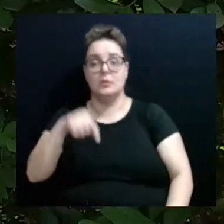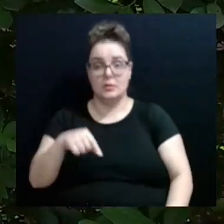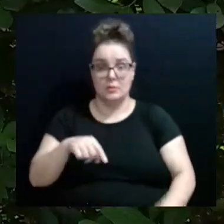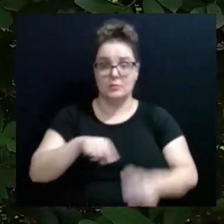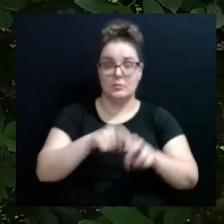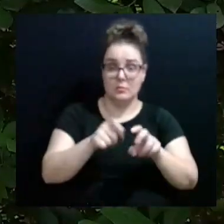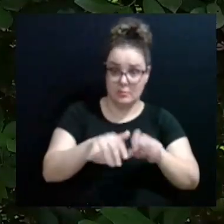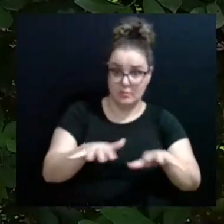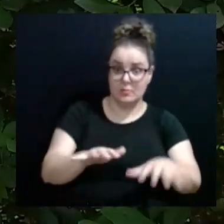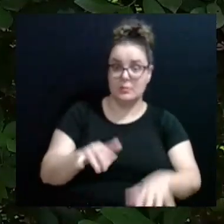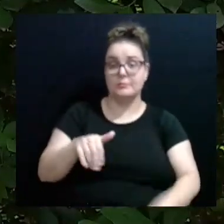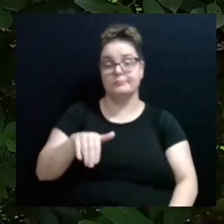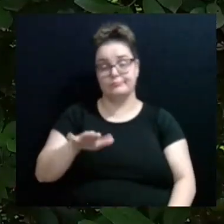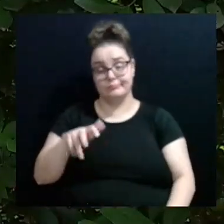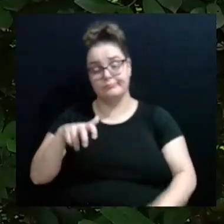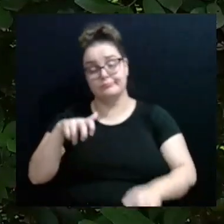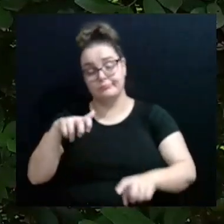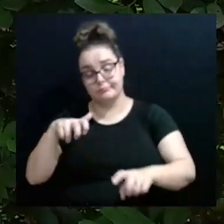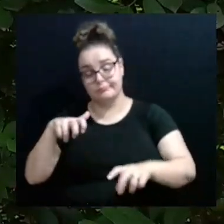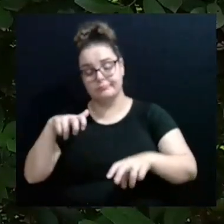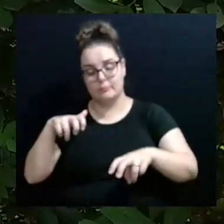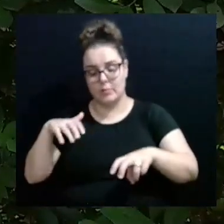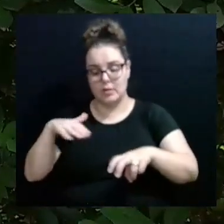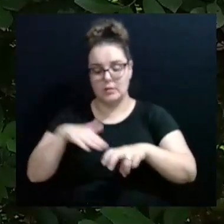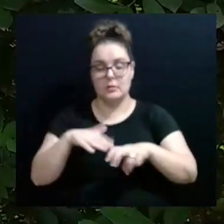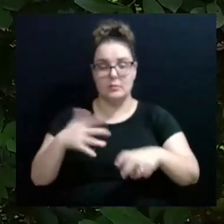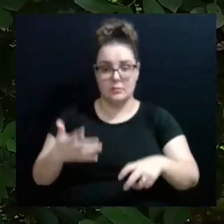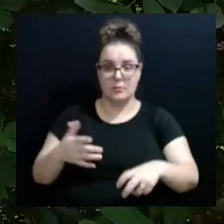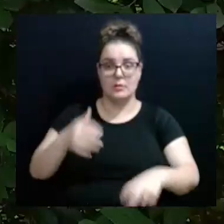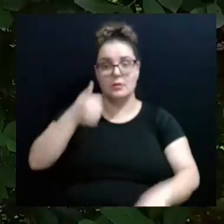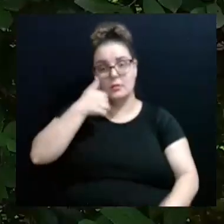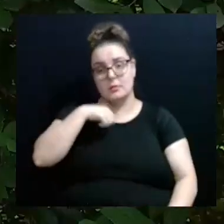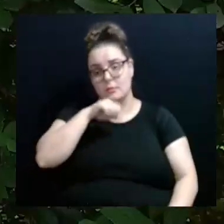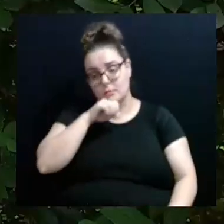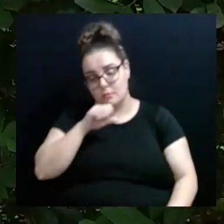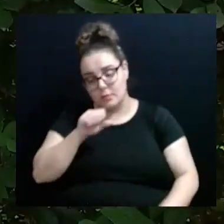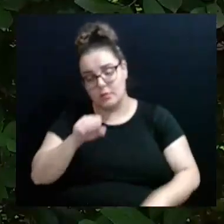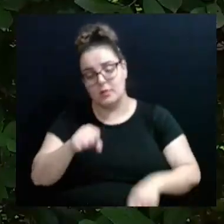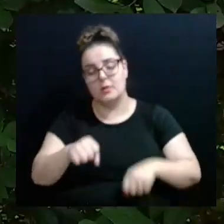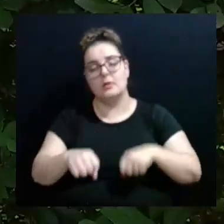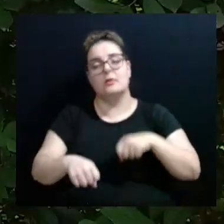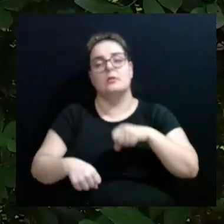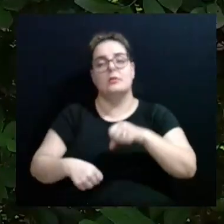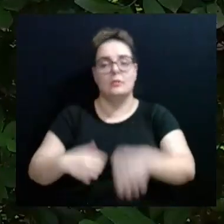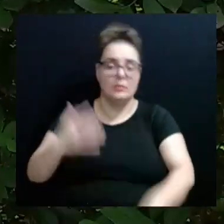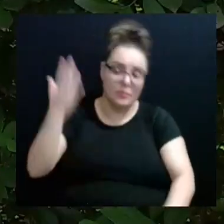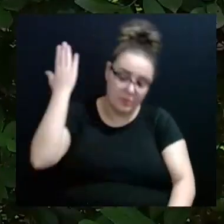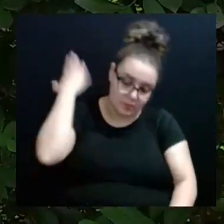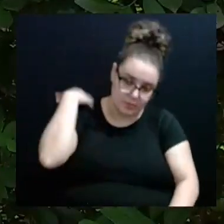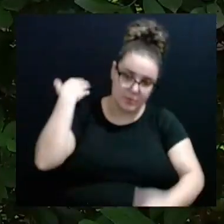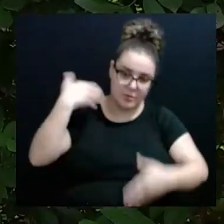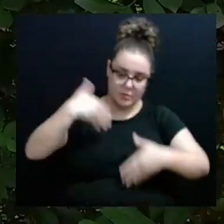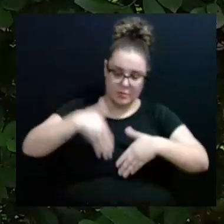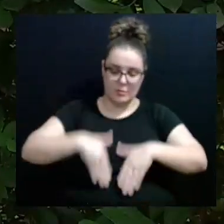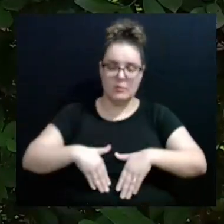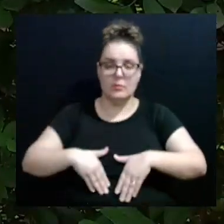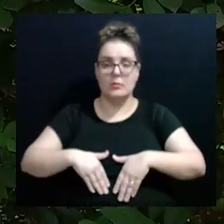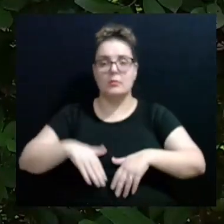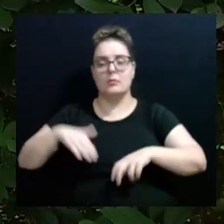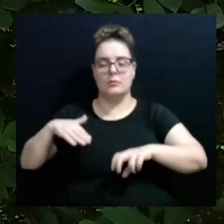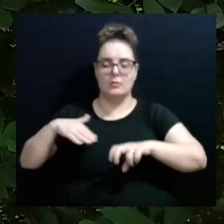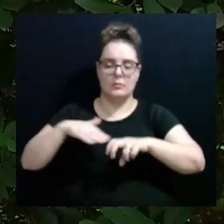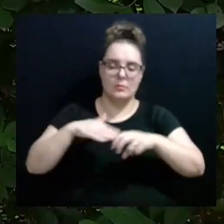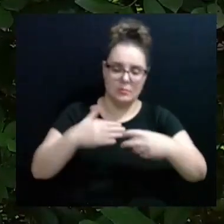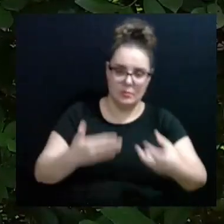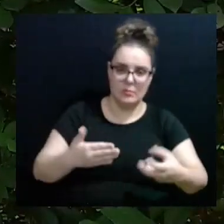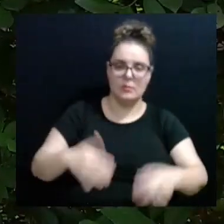acidentes também. Então as mamães estão mais lentas carregando os filhotes ou nas costas ou no marsúpio, acontece atropelamento, ataque por cães,